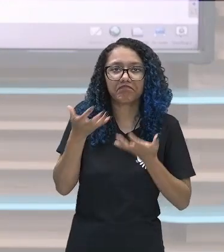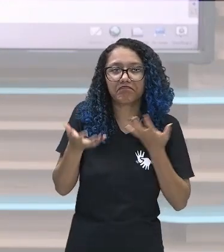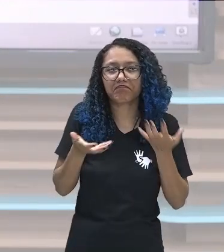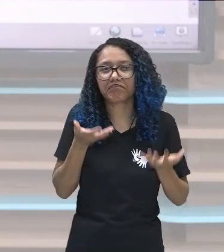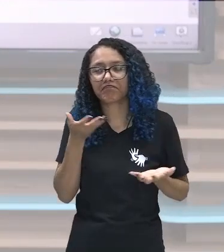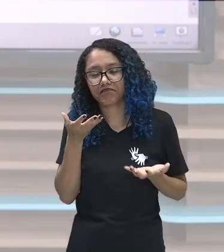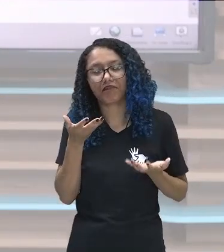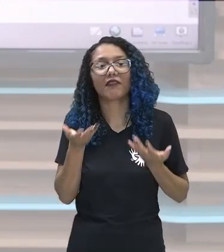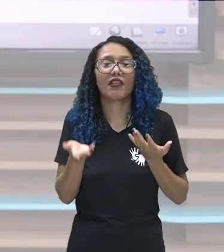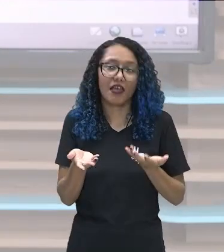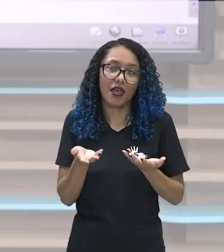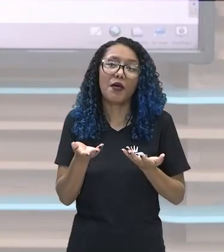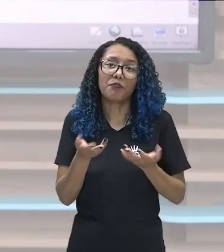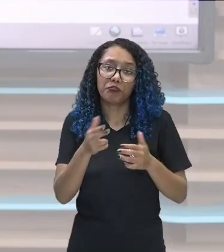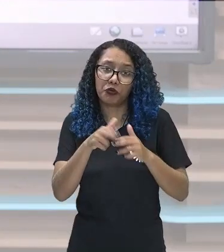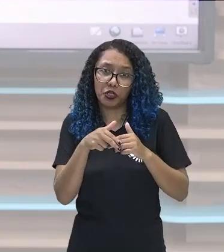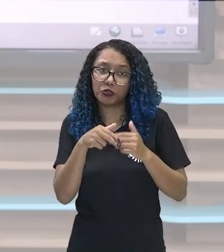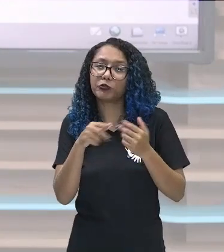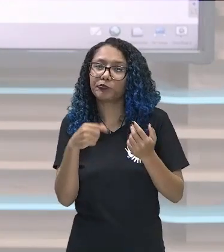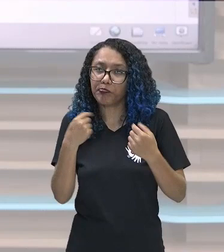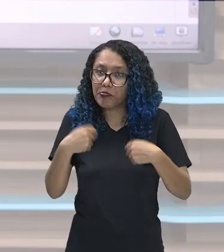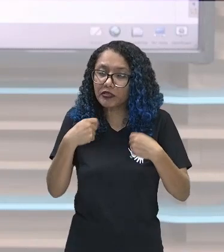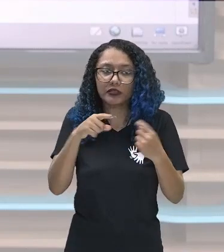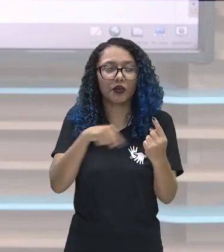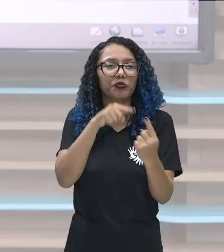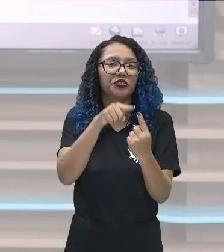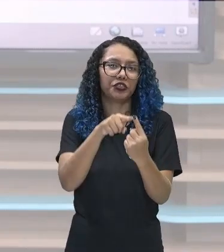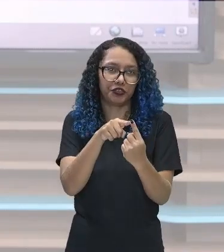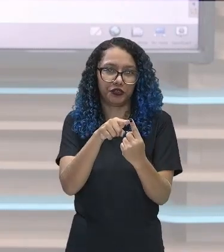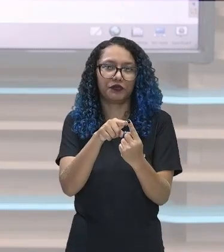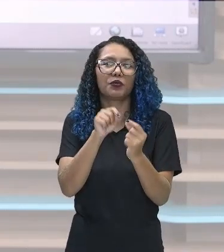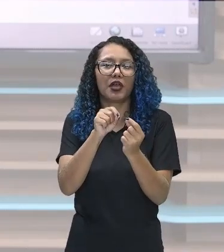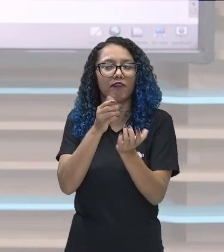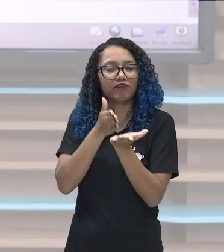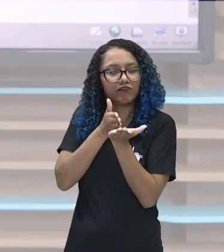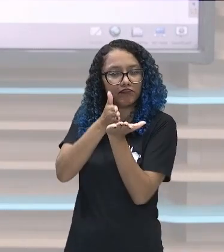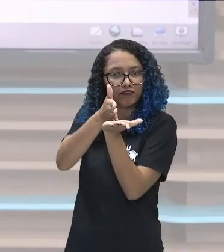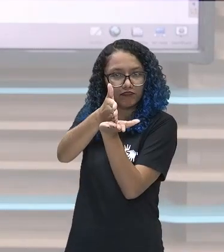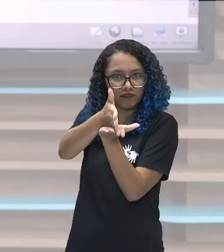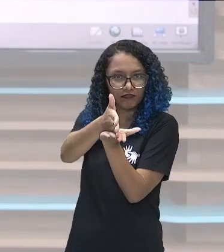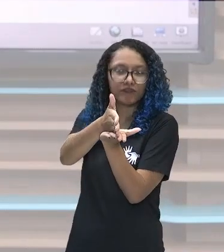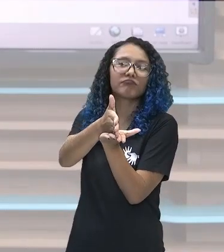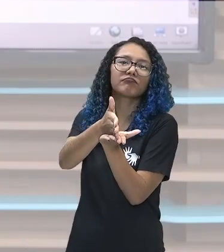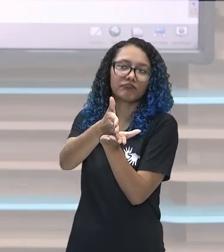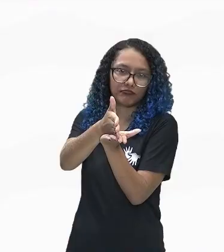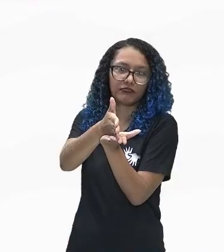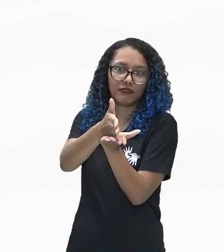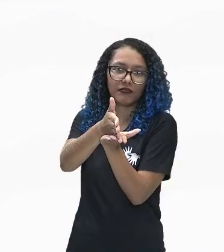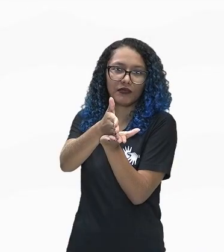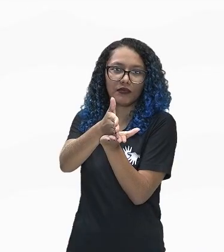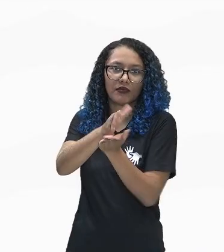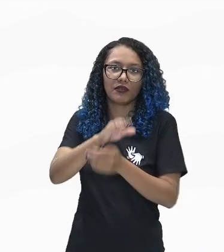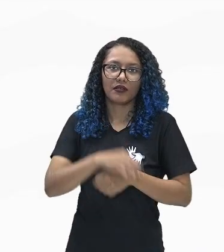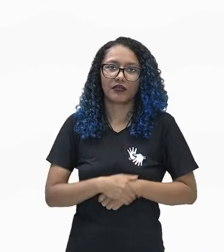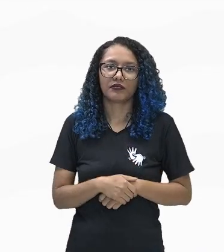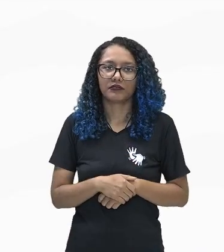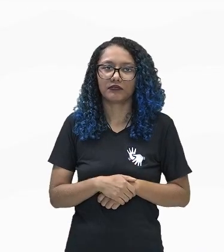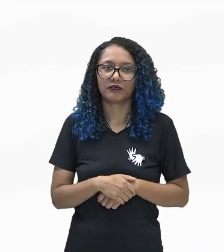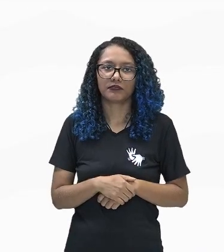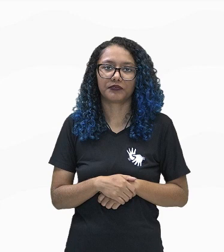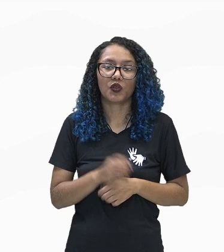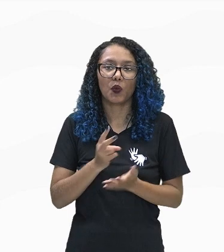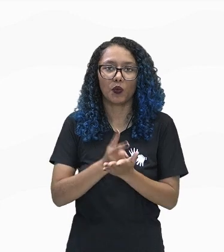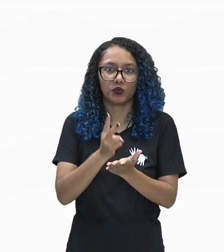essa direção para a caminhada, ok? Bora continuar falando aqui do propósito.